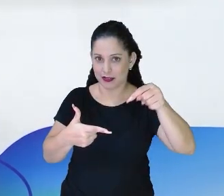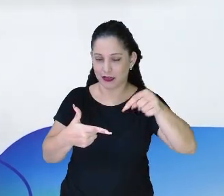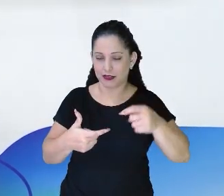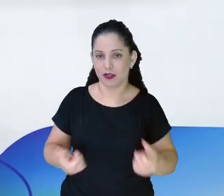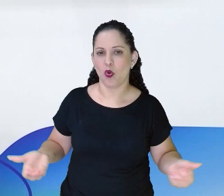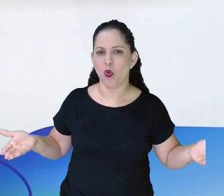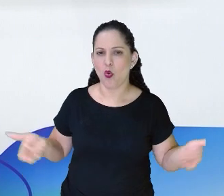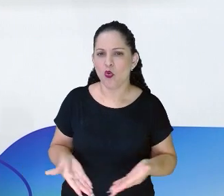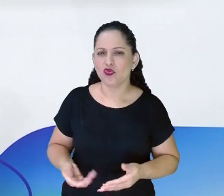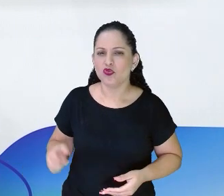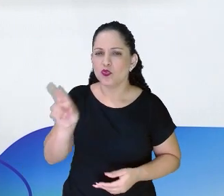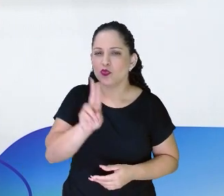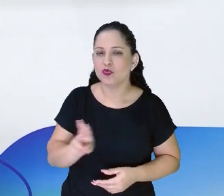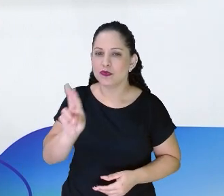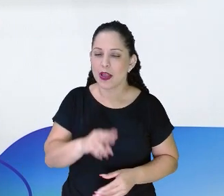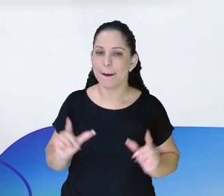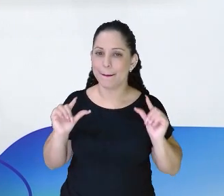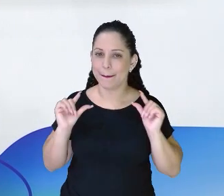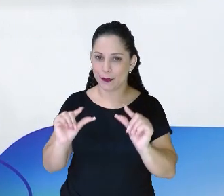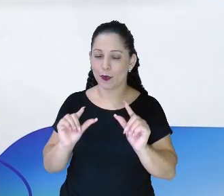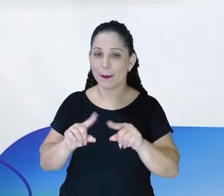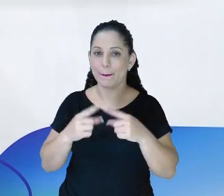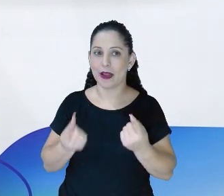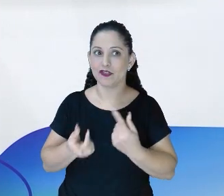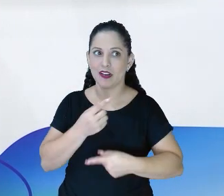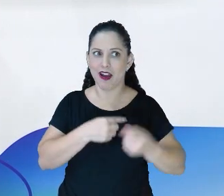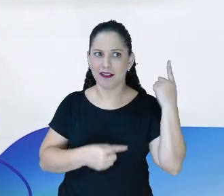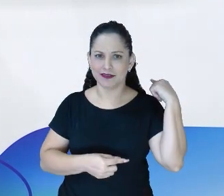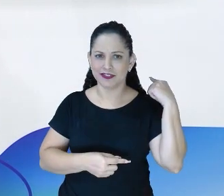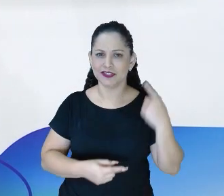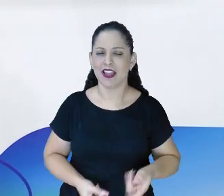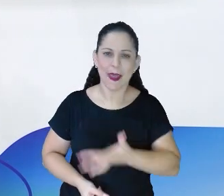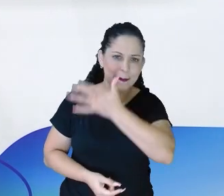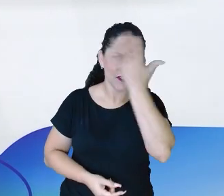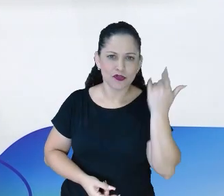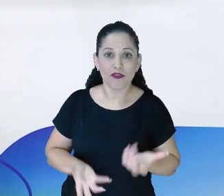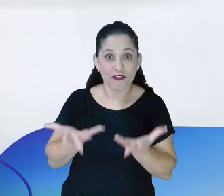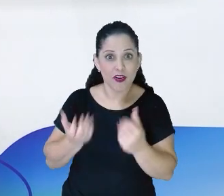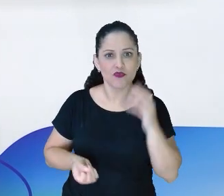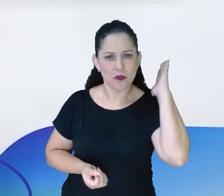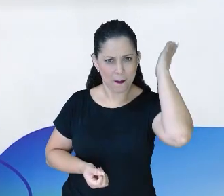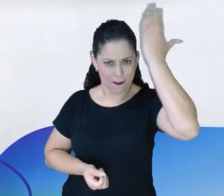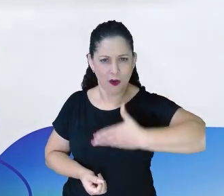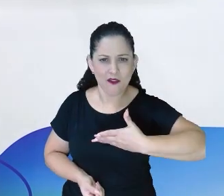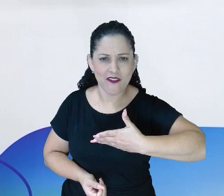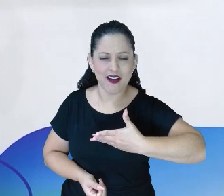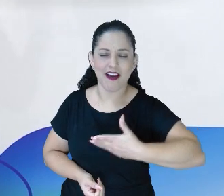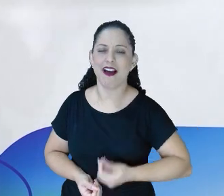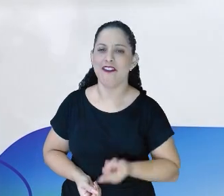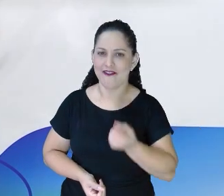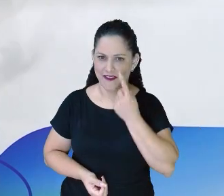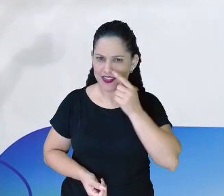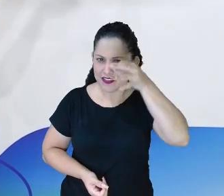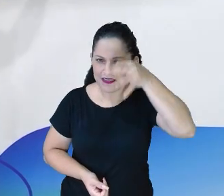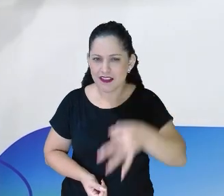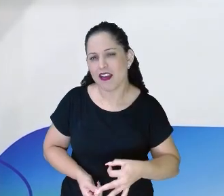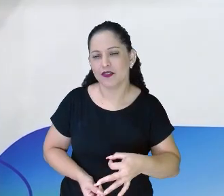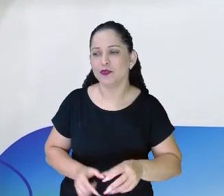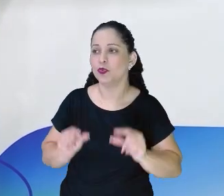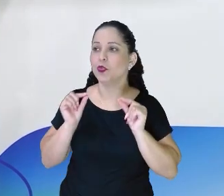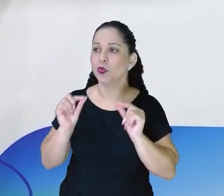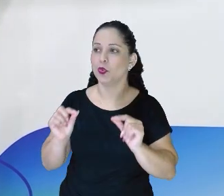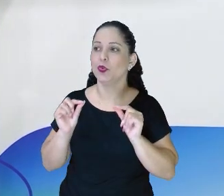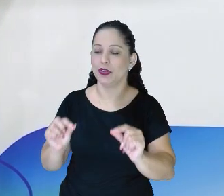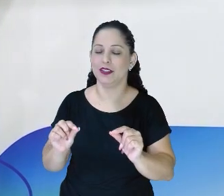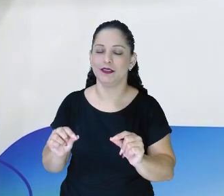não se utiliza mais, mas antigamente dizia, vamos tirar a prova para ver se o resultado foi mesmo. Qual é a prova? É